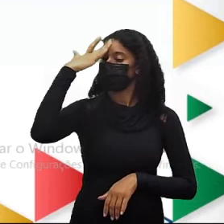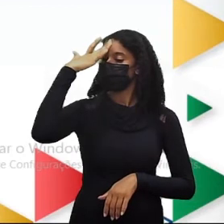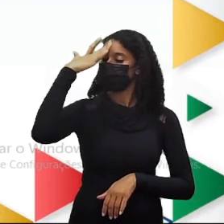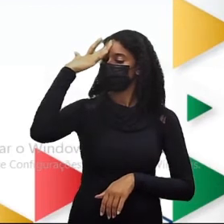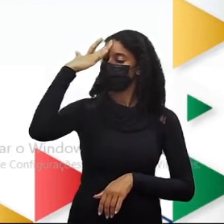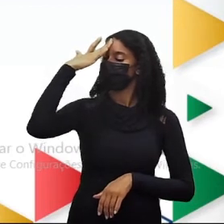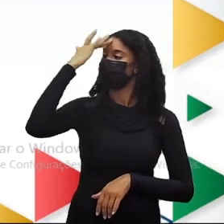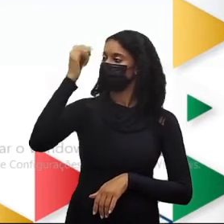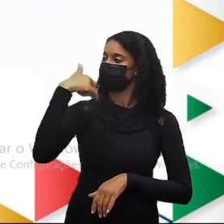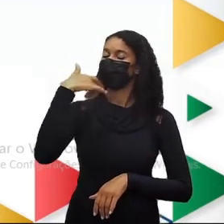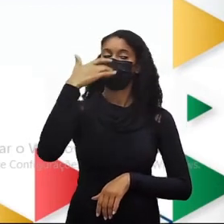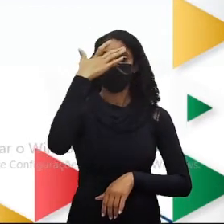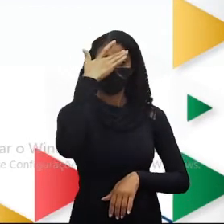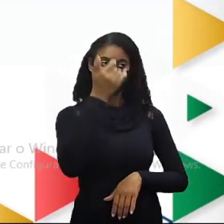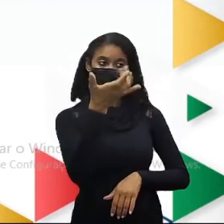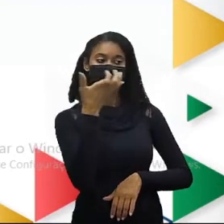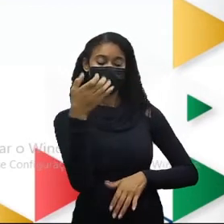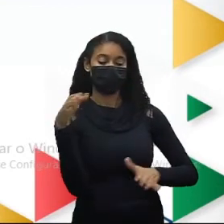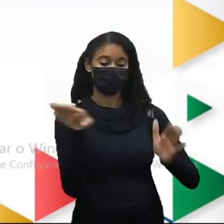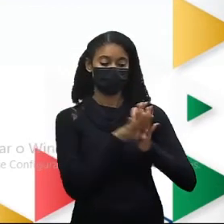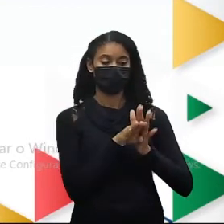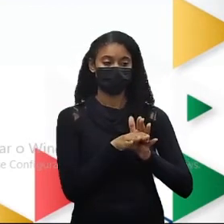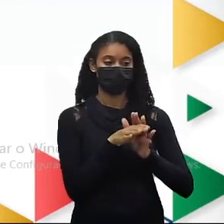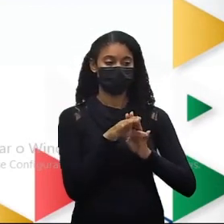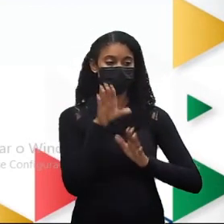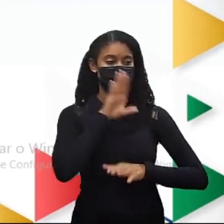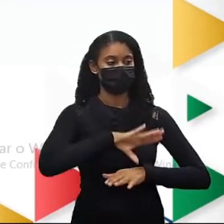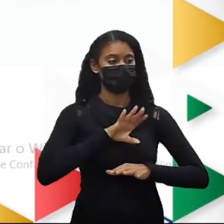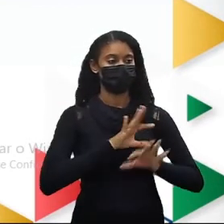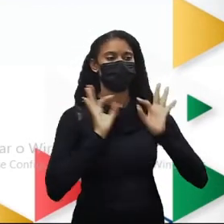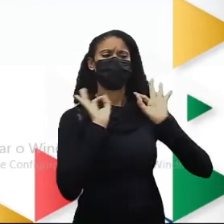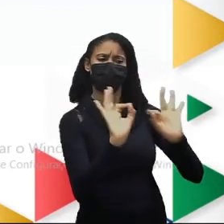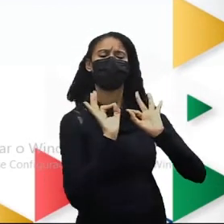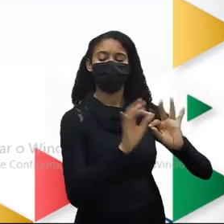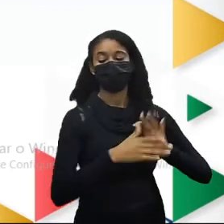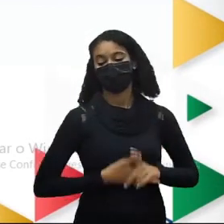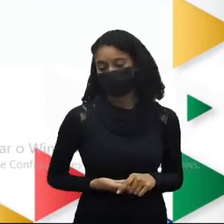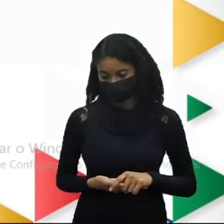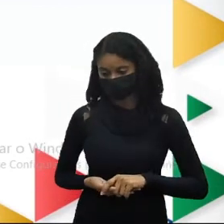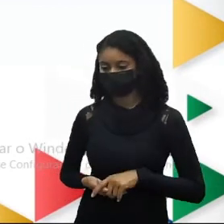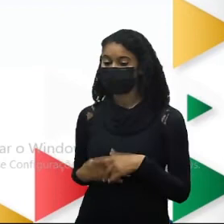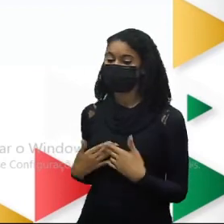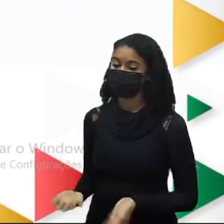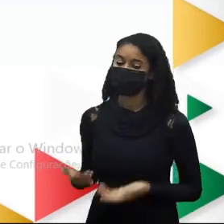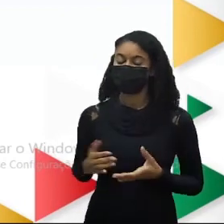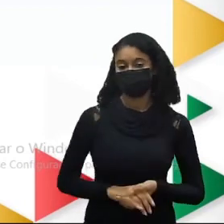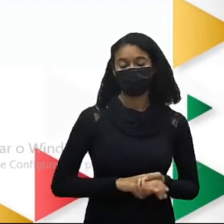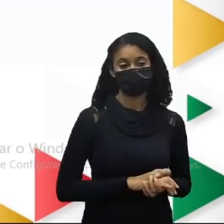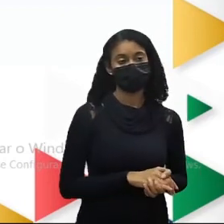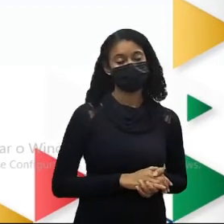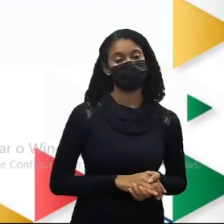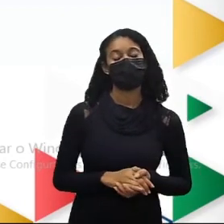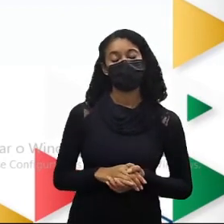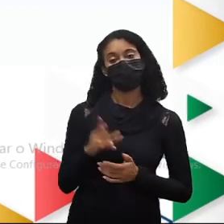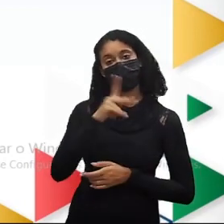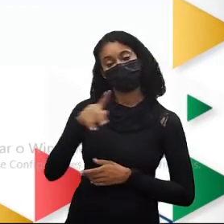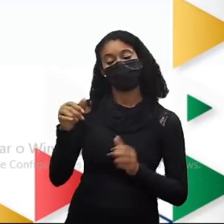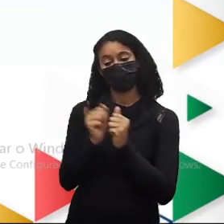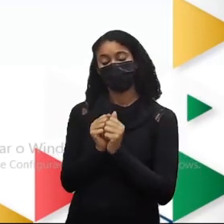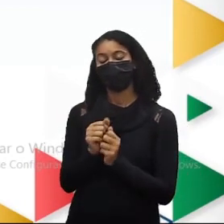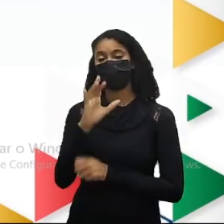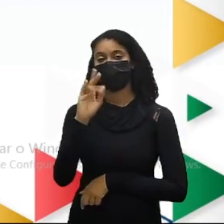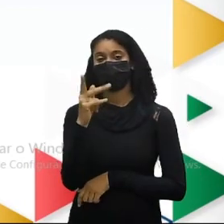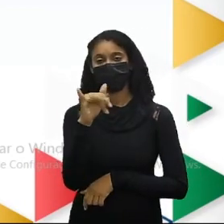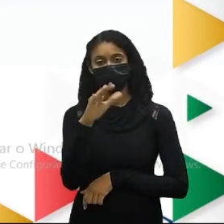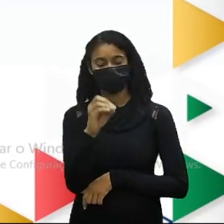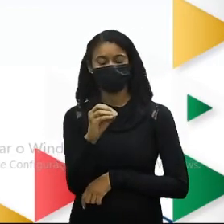você chegue, né, ou venha fino no português. Então veja só a questão, Chico Bento e a professora. Lembrar que nós temos aí,